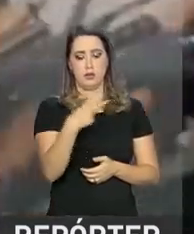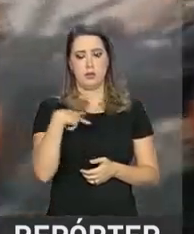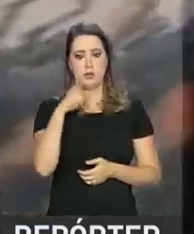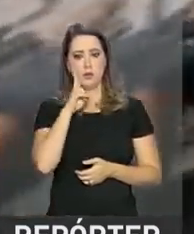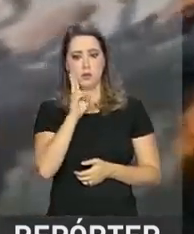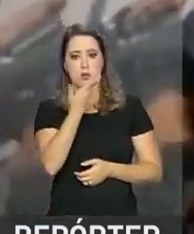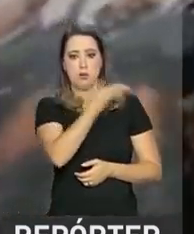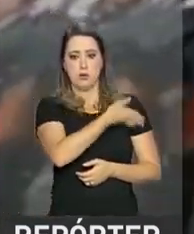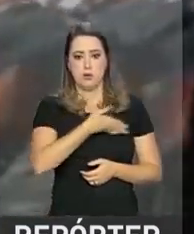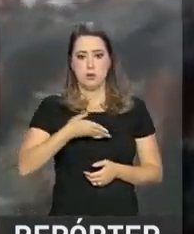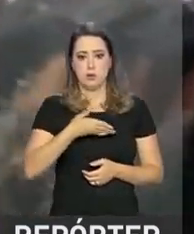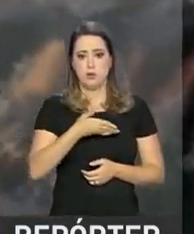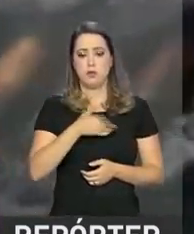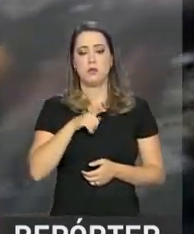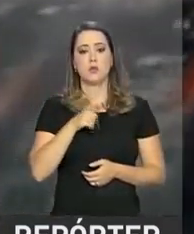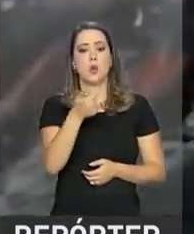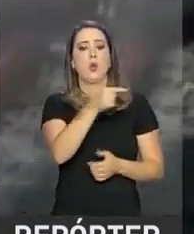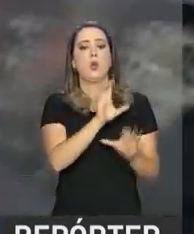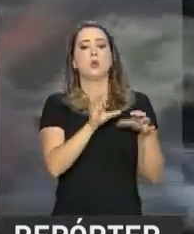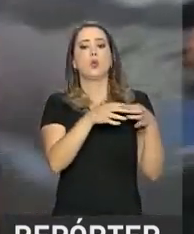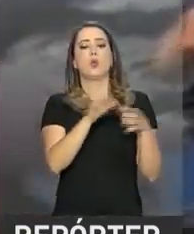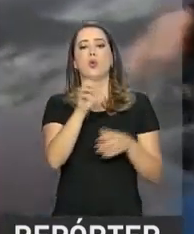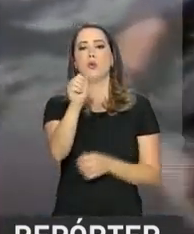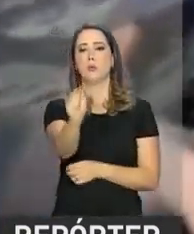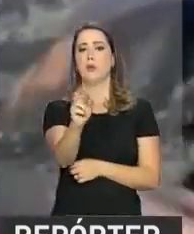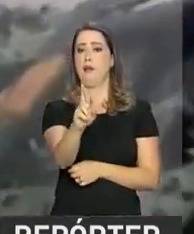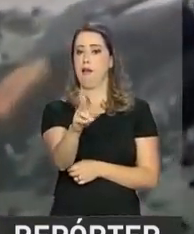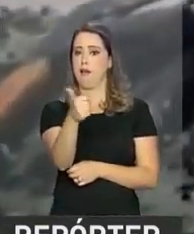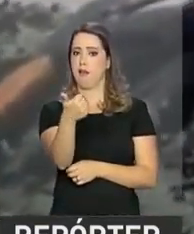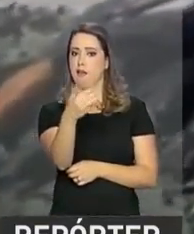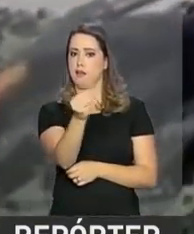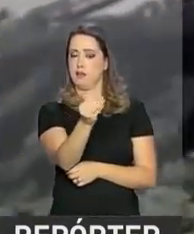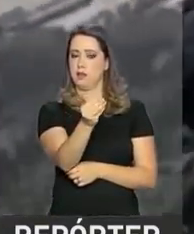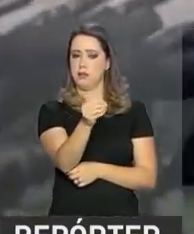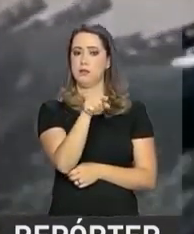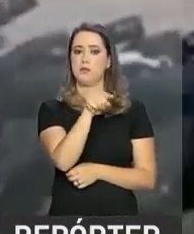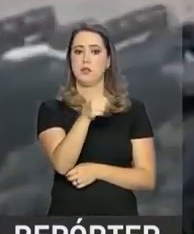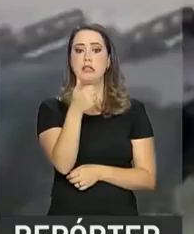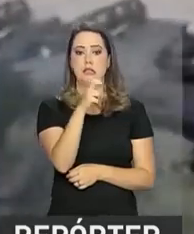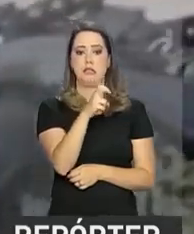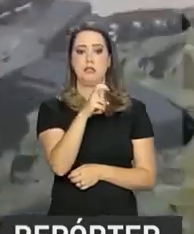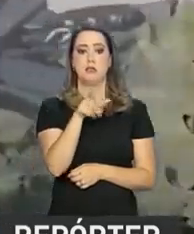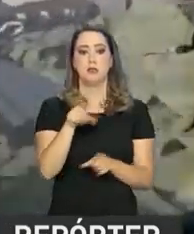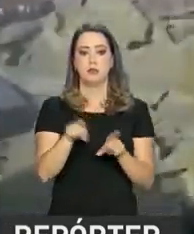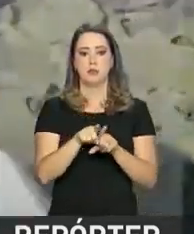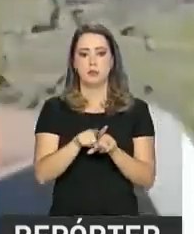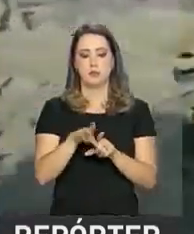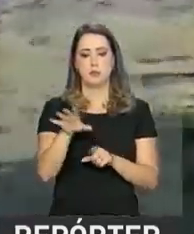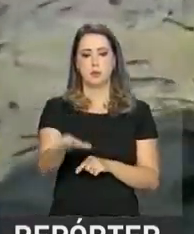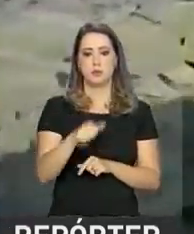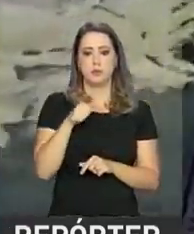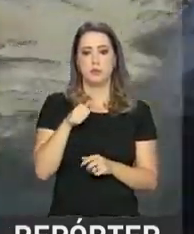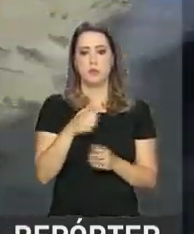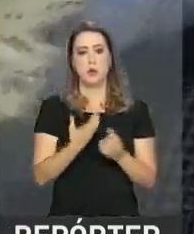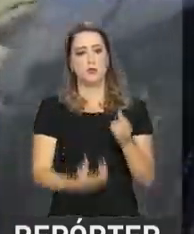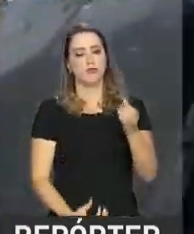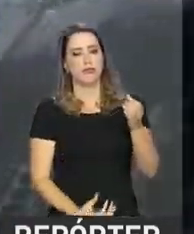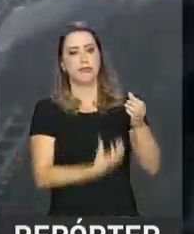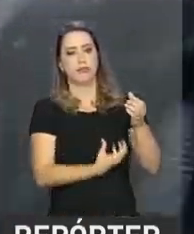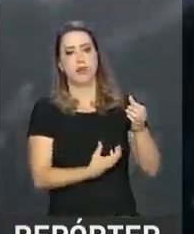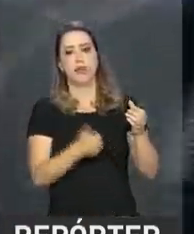os ar10 desses são 15 aqui também ESSEA só AK47 esse sim